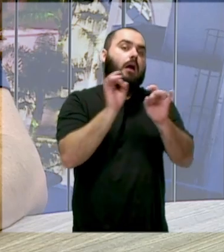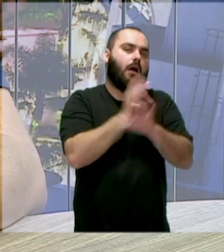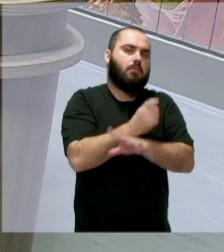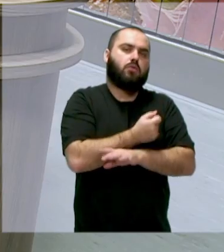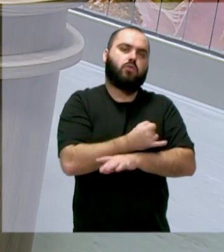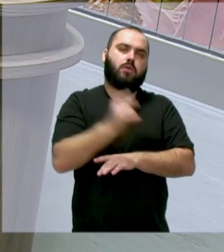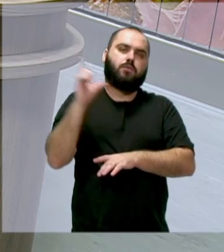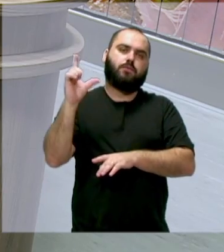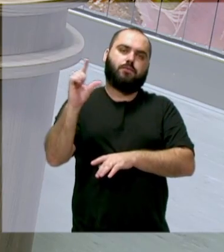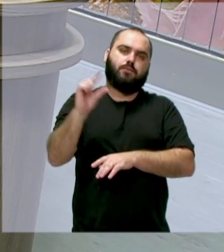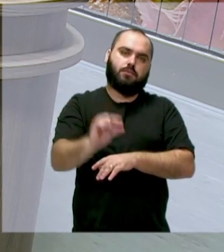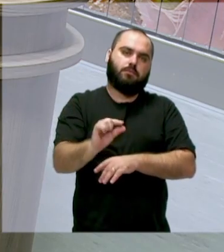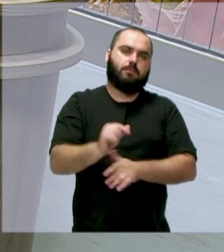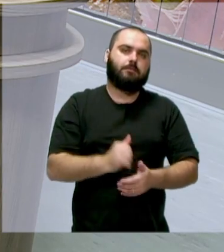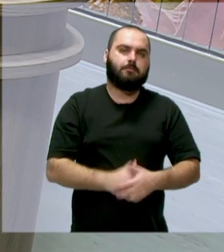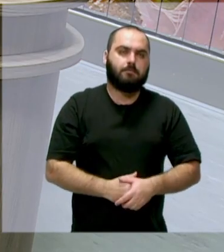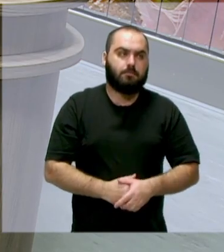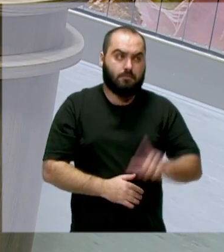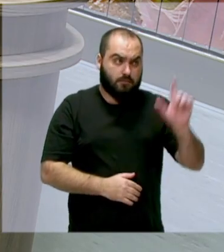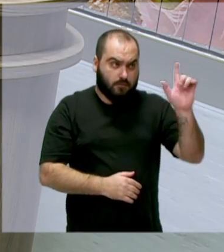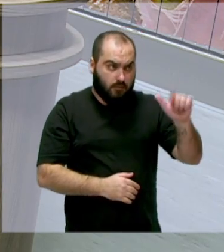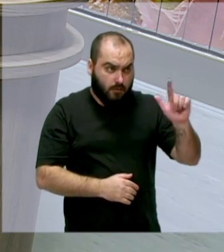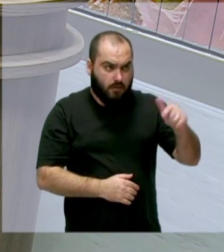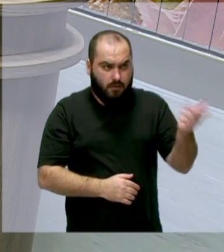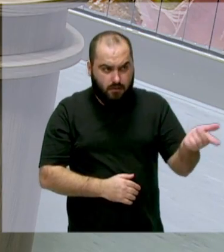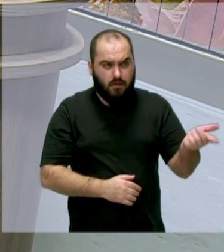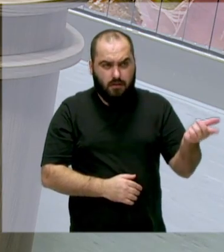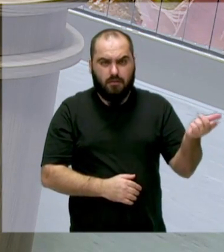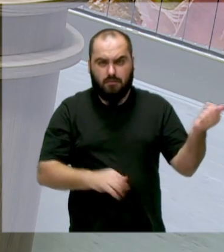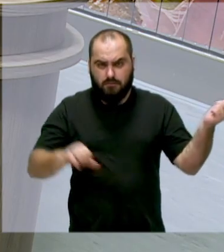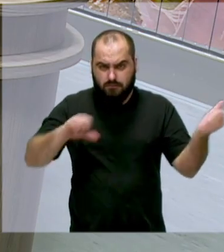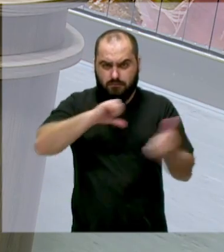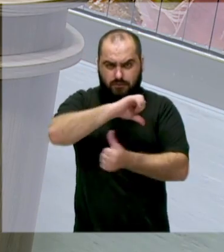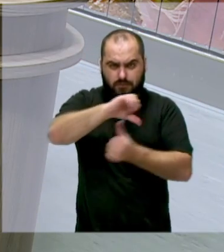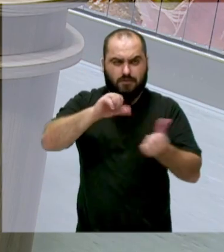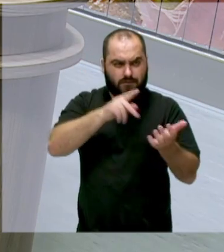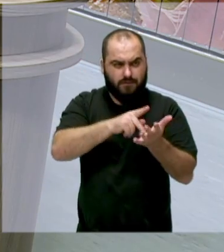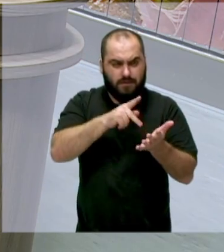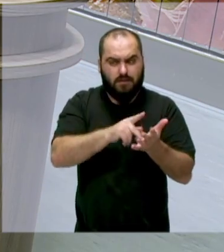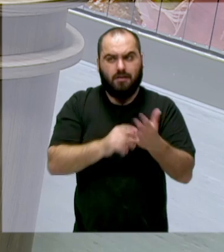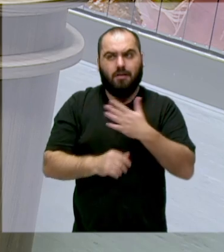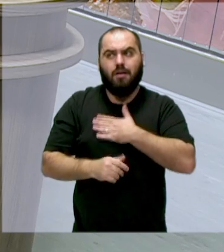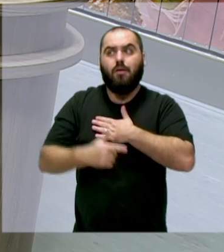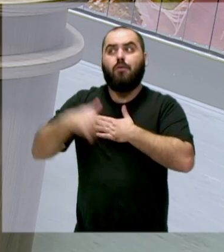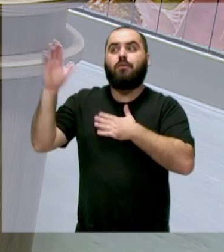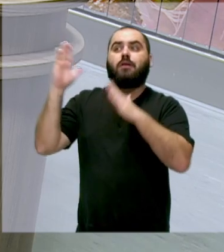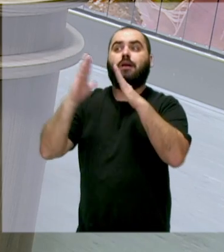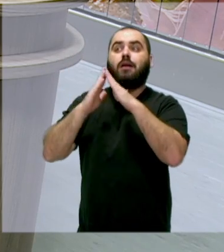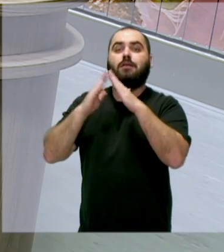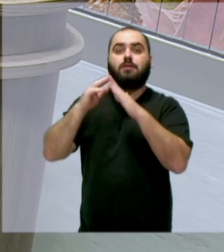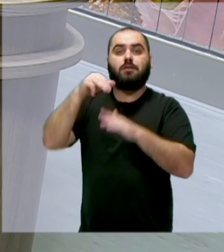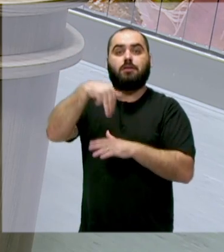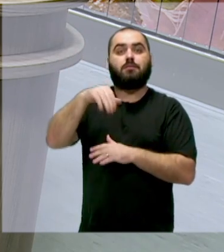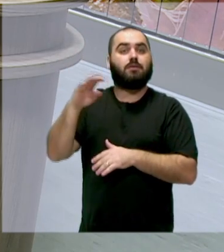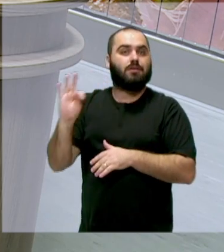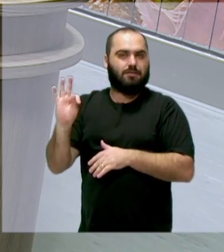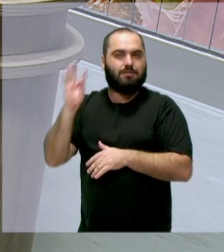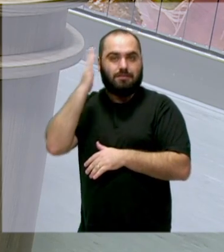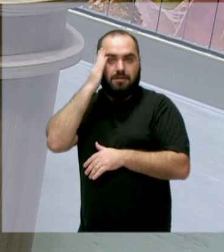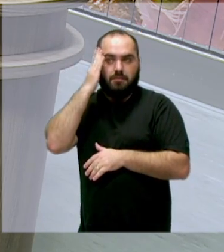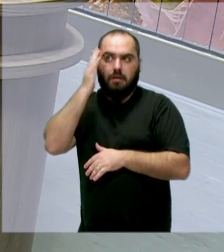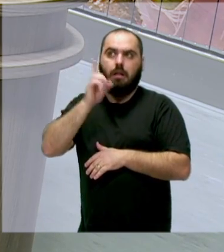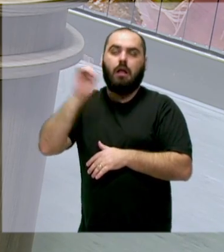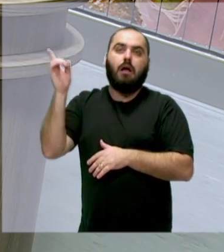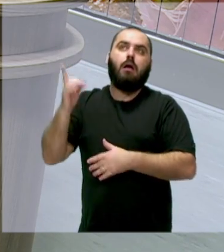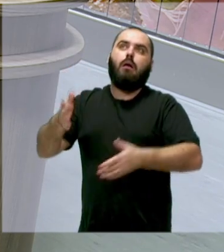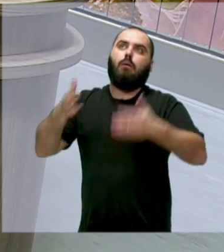noção que ela vem se transformando mesmo, porque, por exemplo, né, eu residi em Mato Grosso, lá é muito quente, então